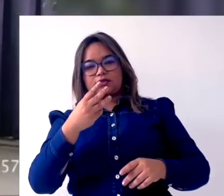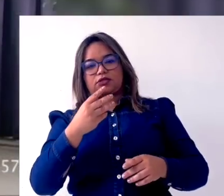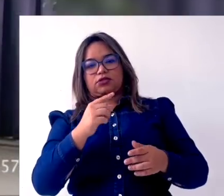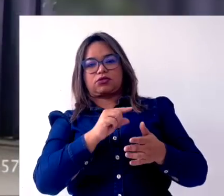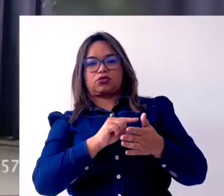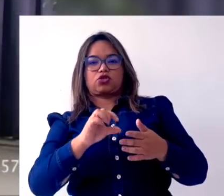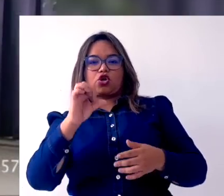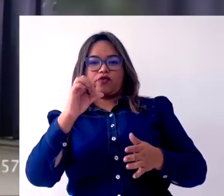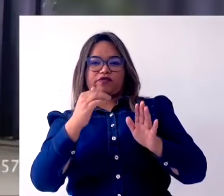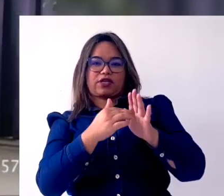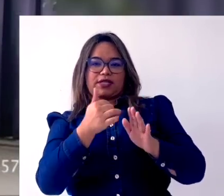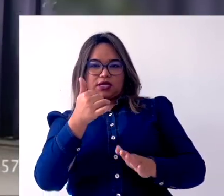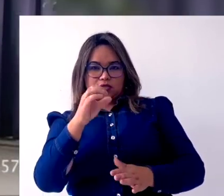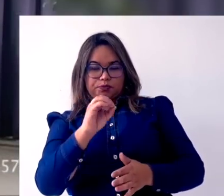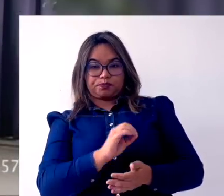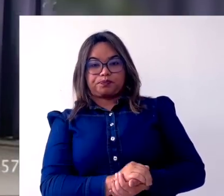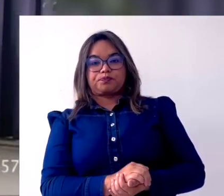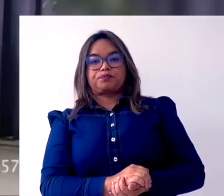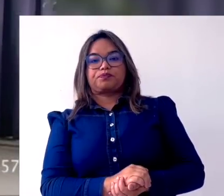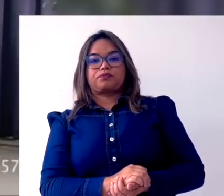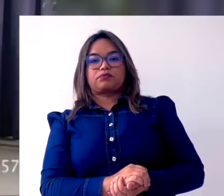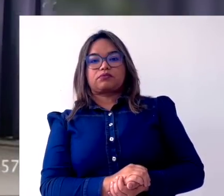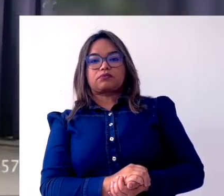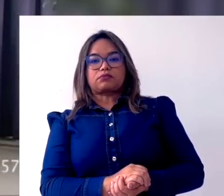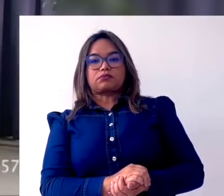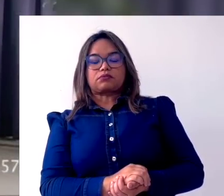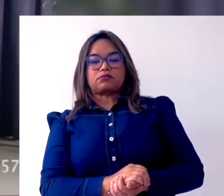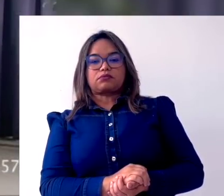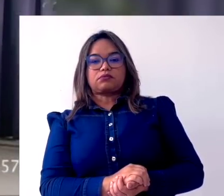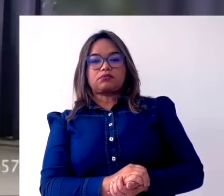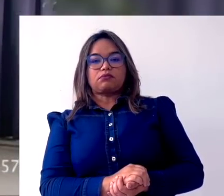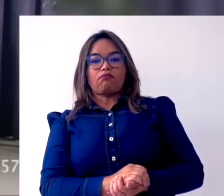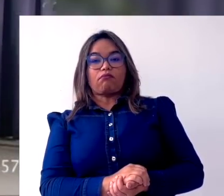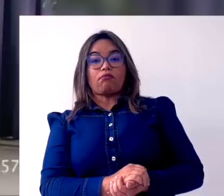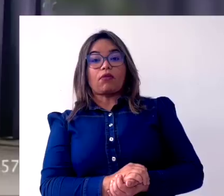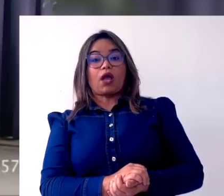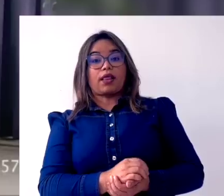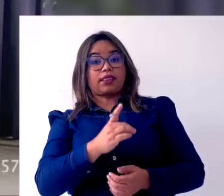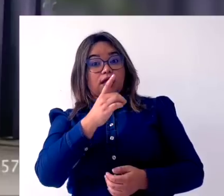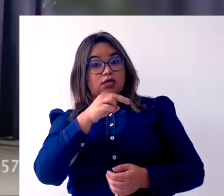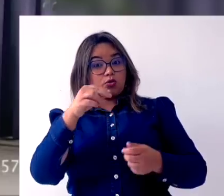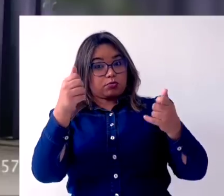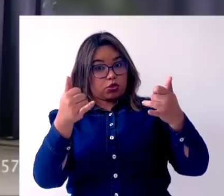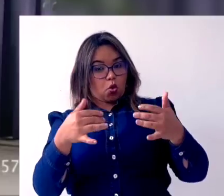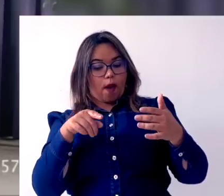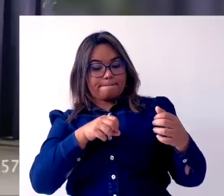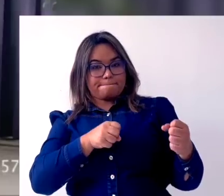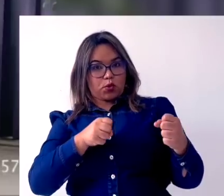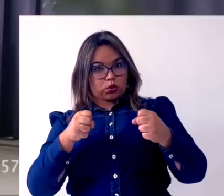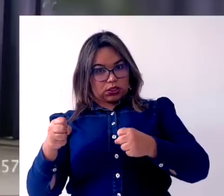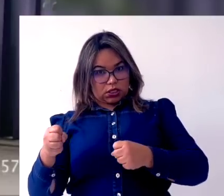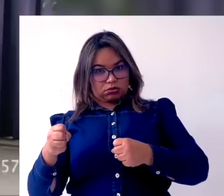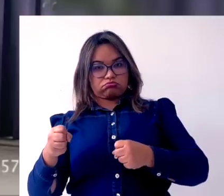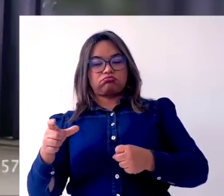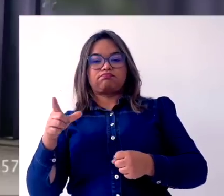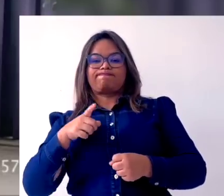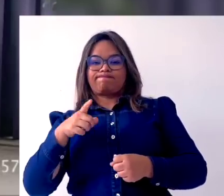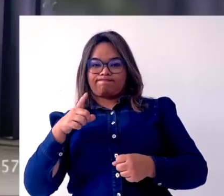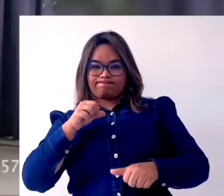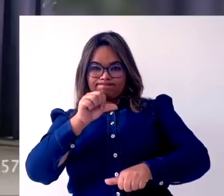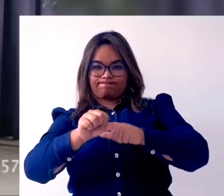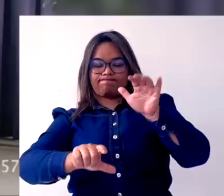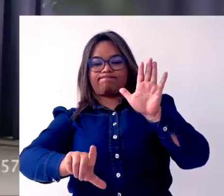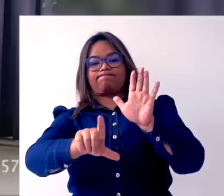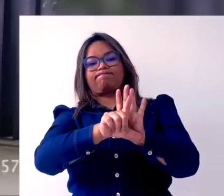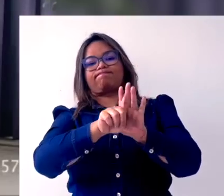acréscimo em relação a este poder. Ele acrescenta que ele cuidaria em mudar os tempos e a lei. Nós já falamos sobre isso. O papado mudou a